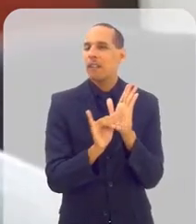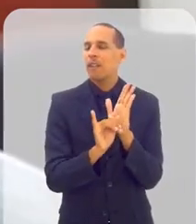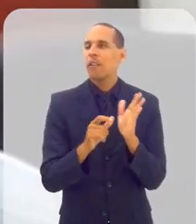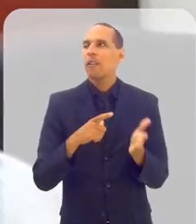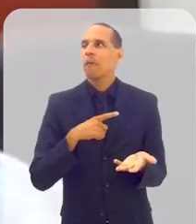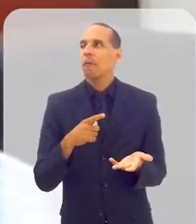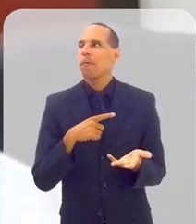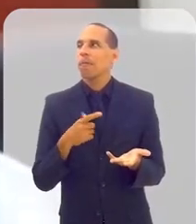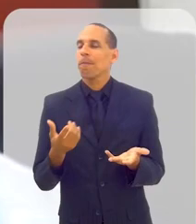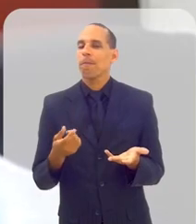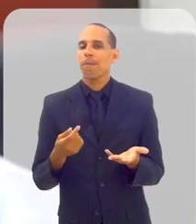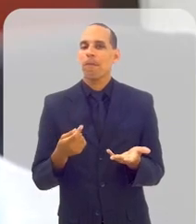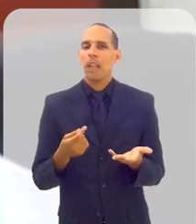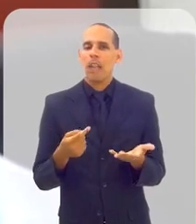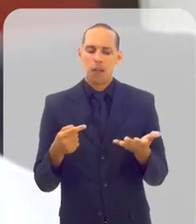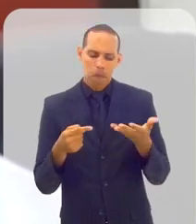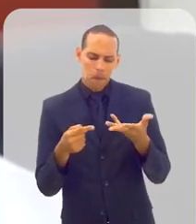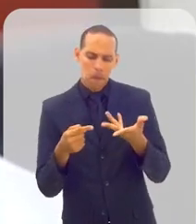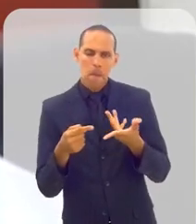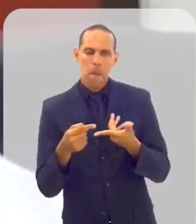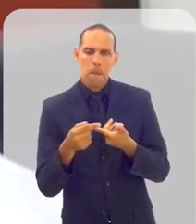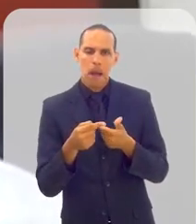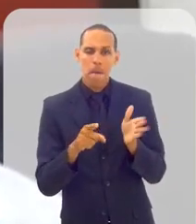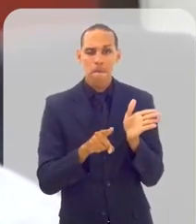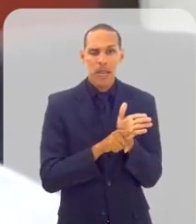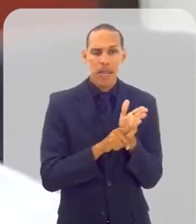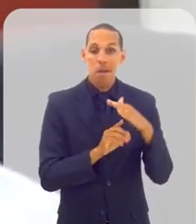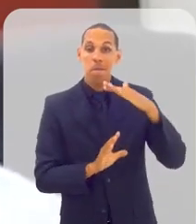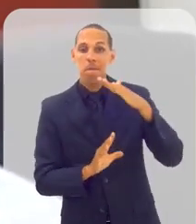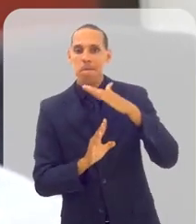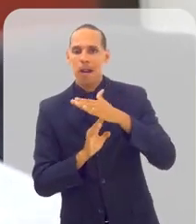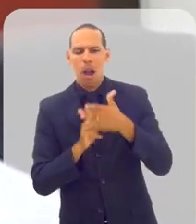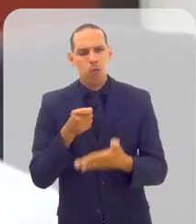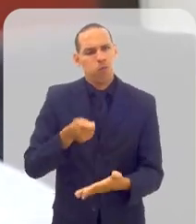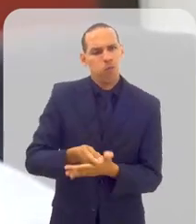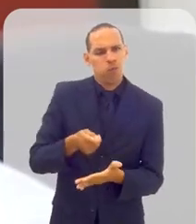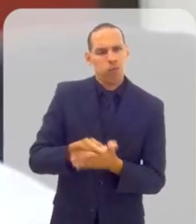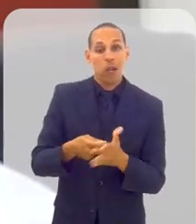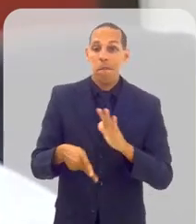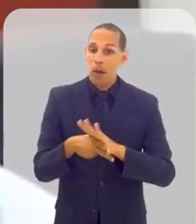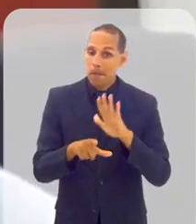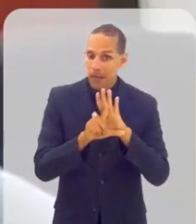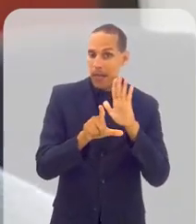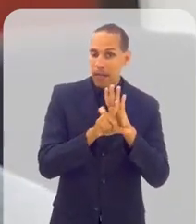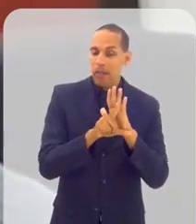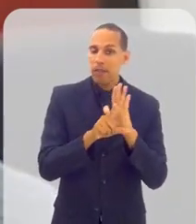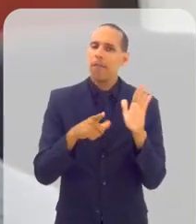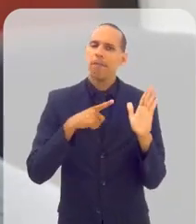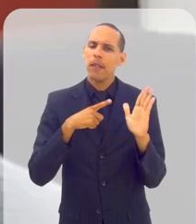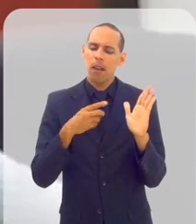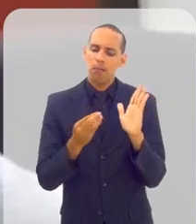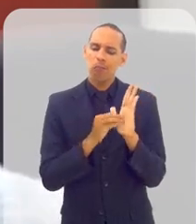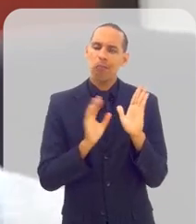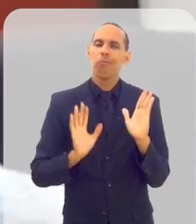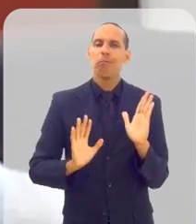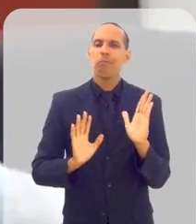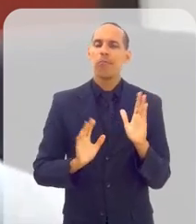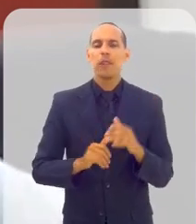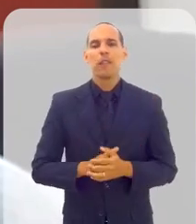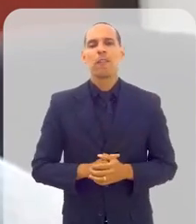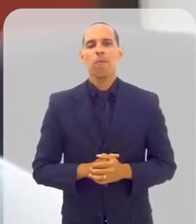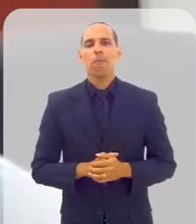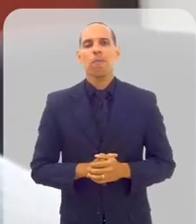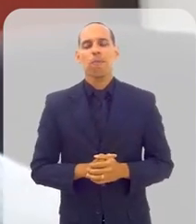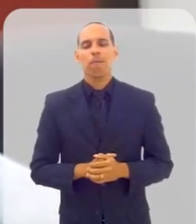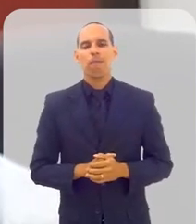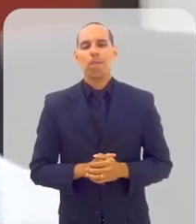editais que tenham as exigências mínimas e máximas que prevê a lei, tá certo?